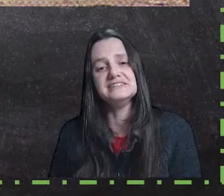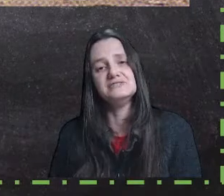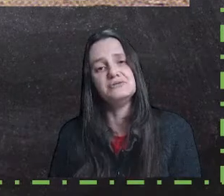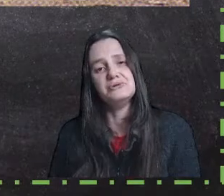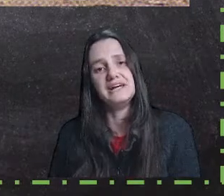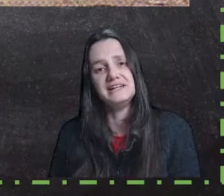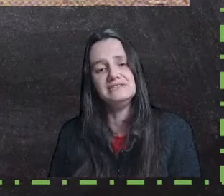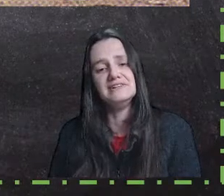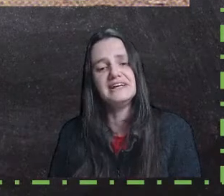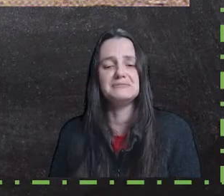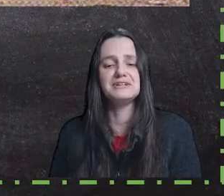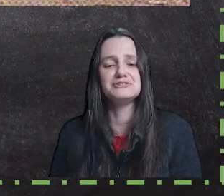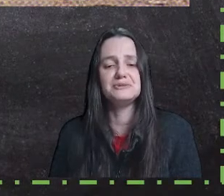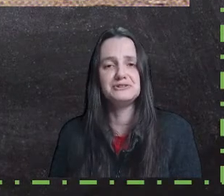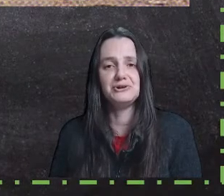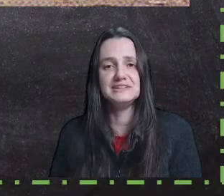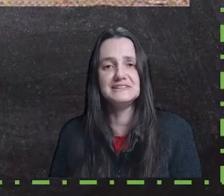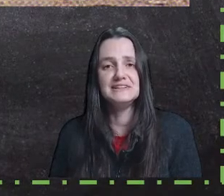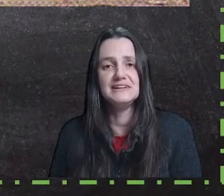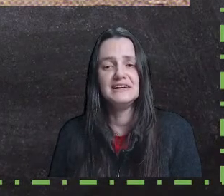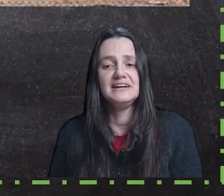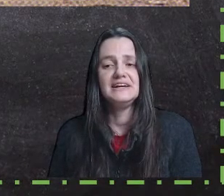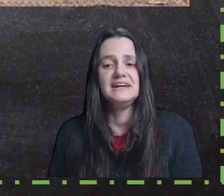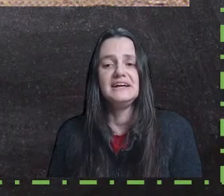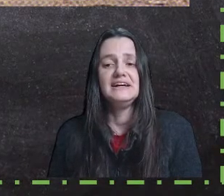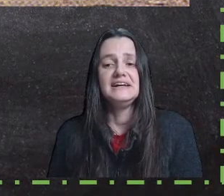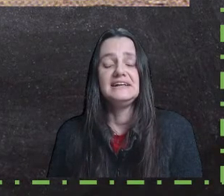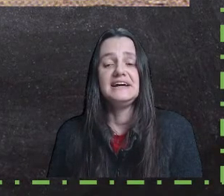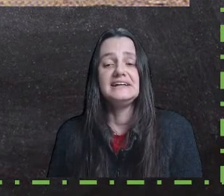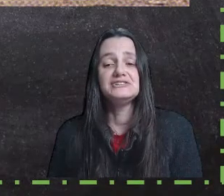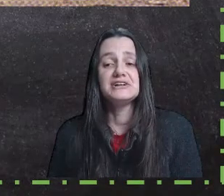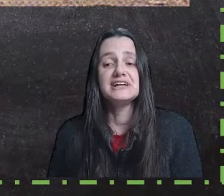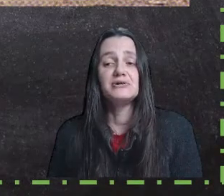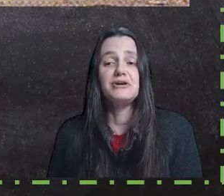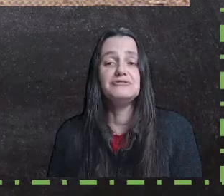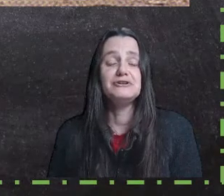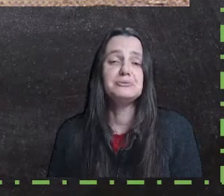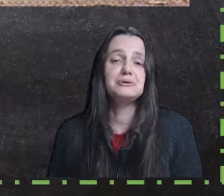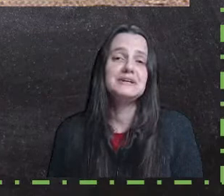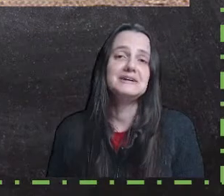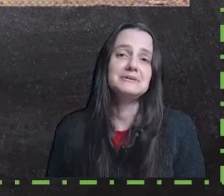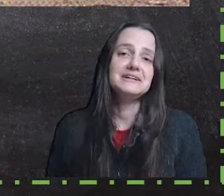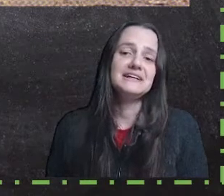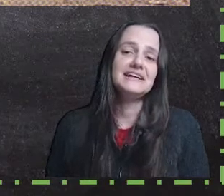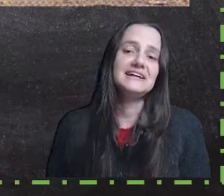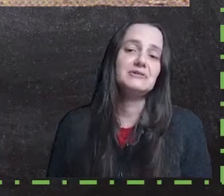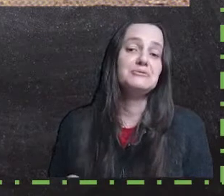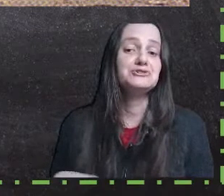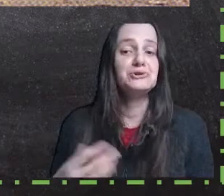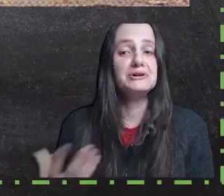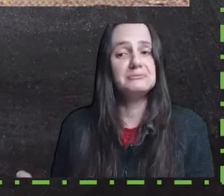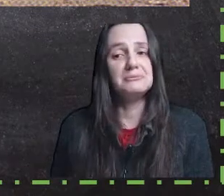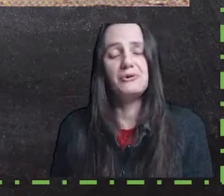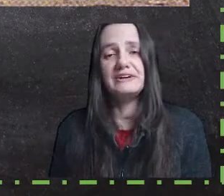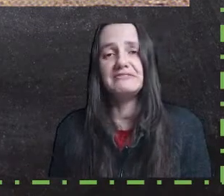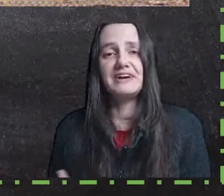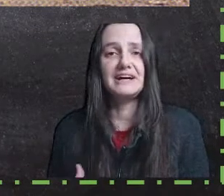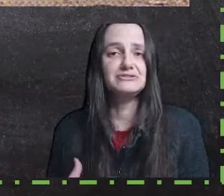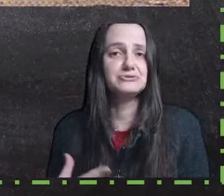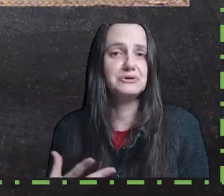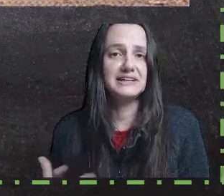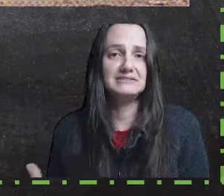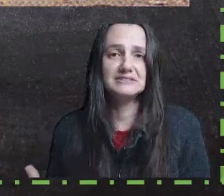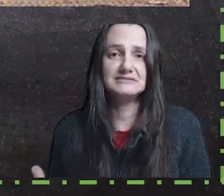uma doença no coelho, que é a mixomatose. E aí, só que qual foi o problema? Começou a